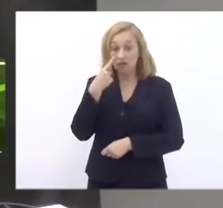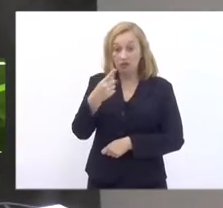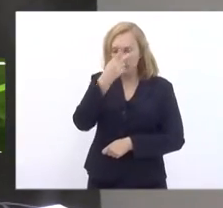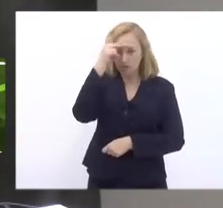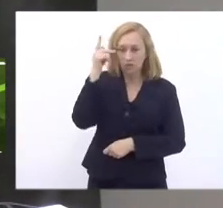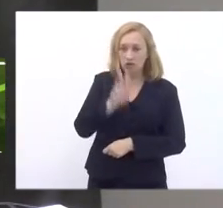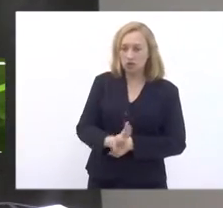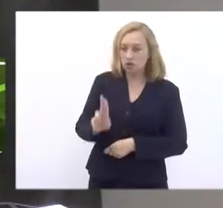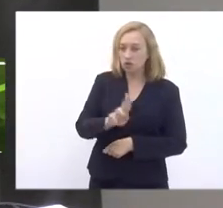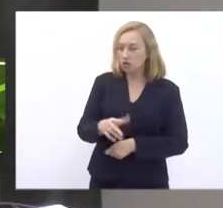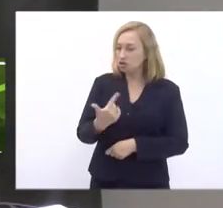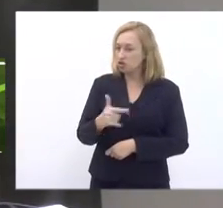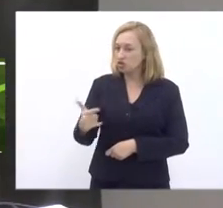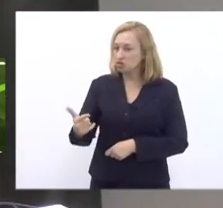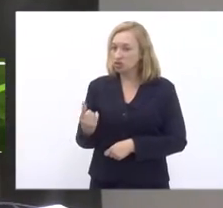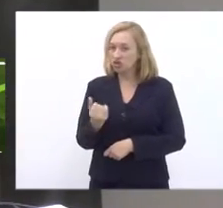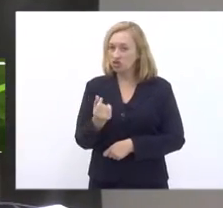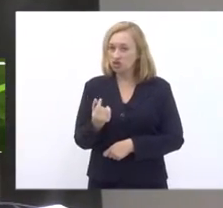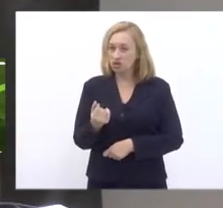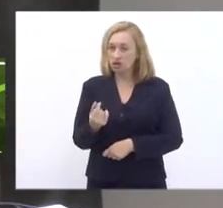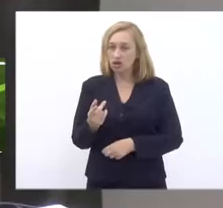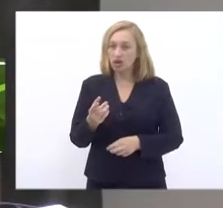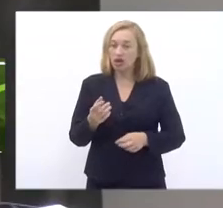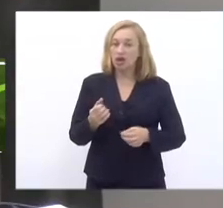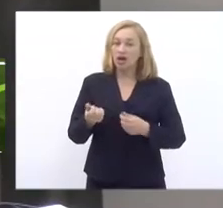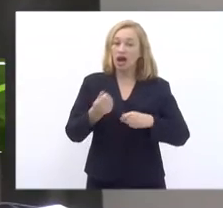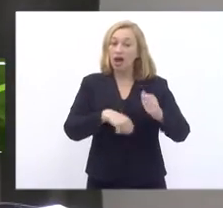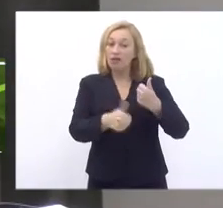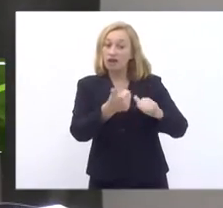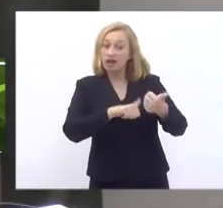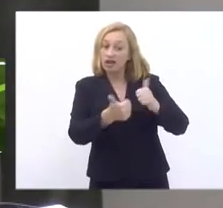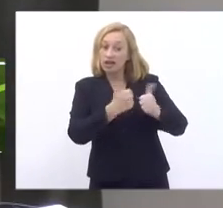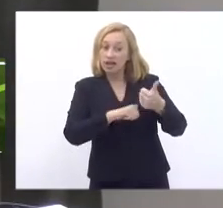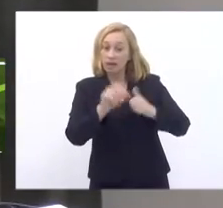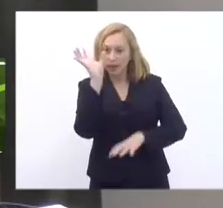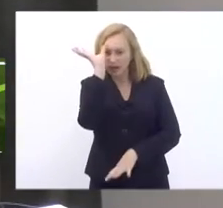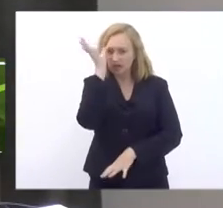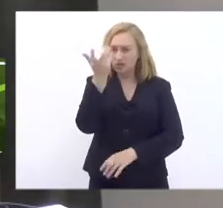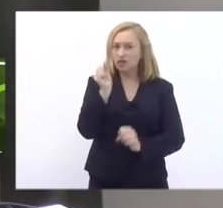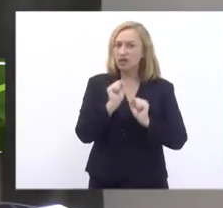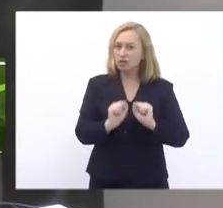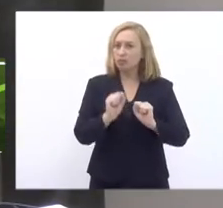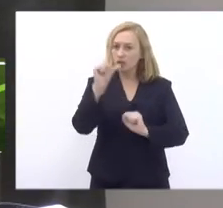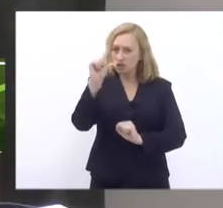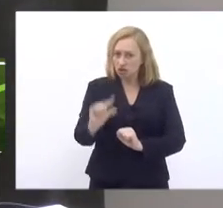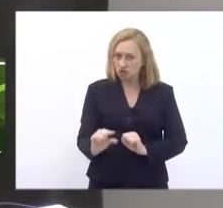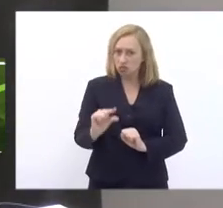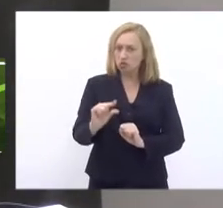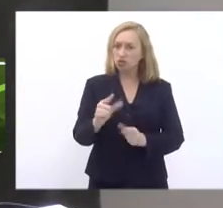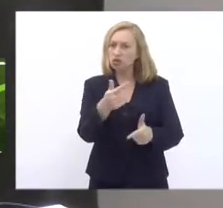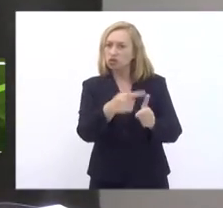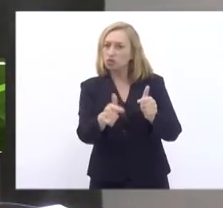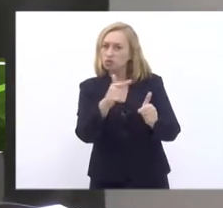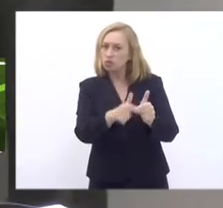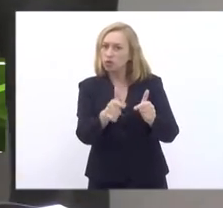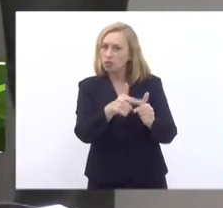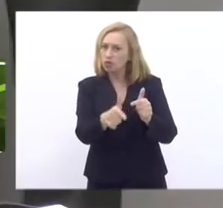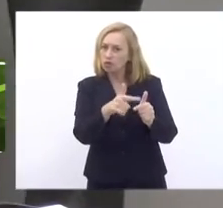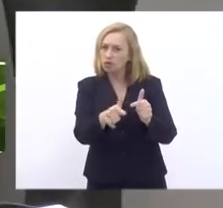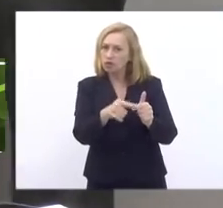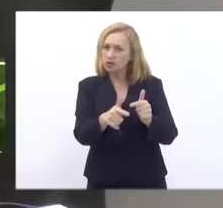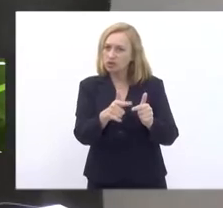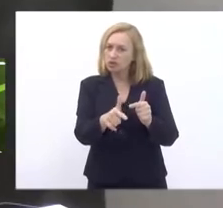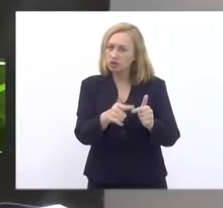capacidade econômica, avalie soluções efetivas que possam minimizar os problemas